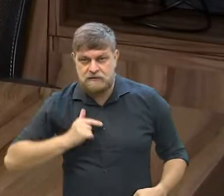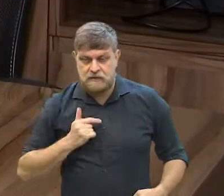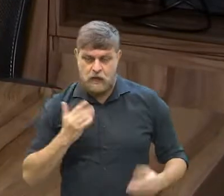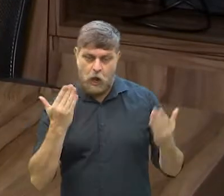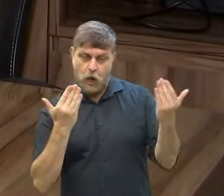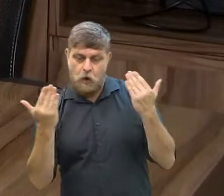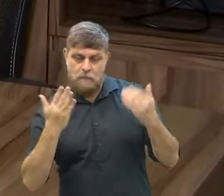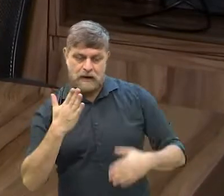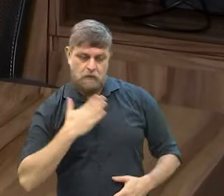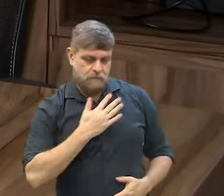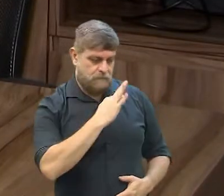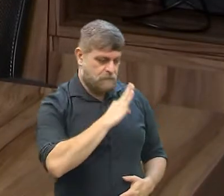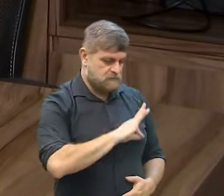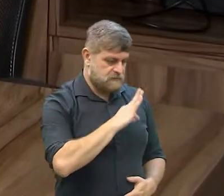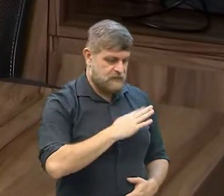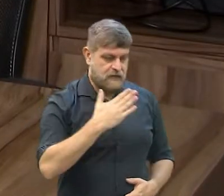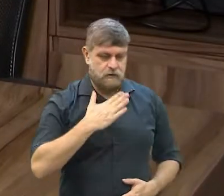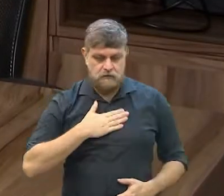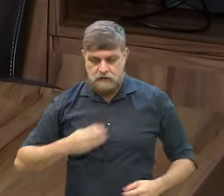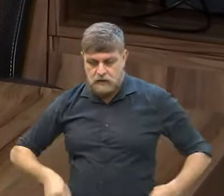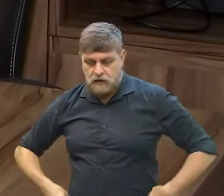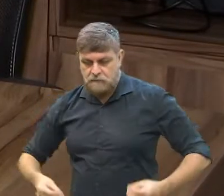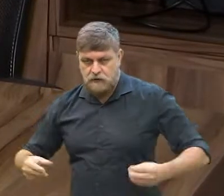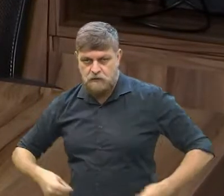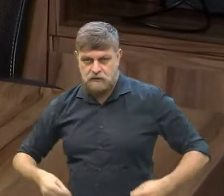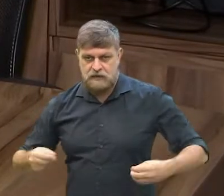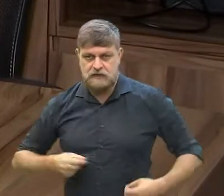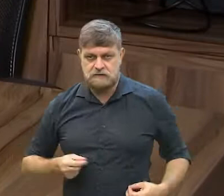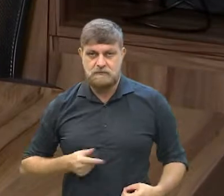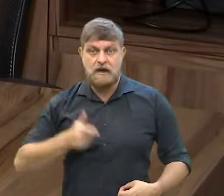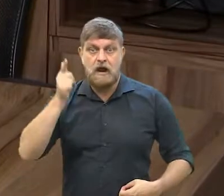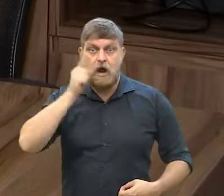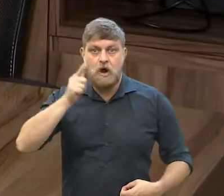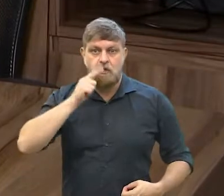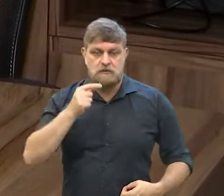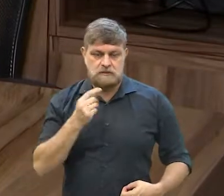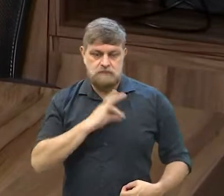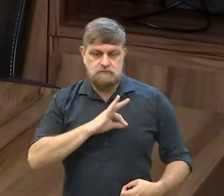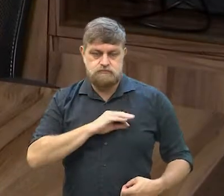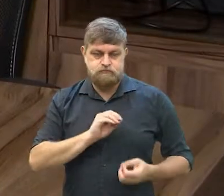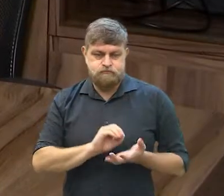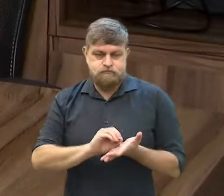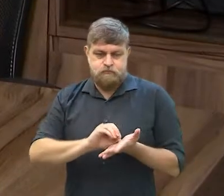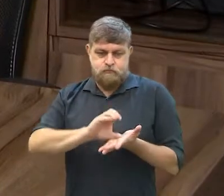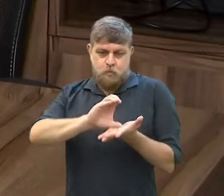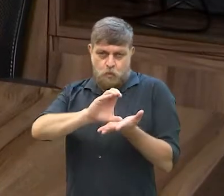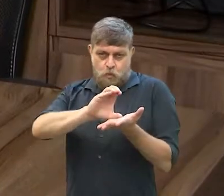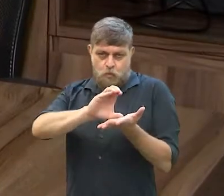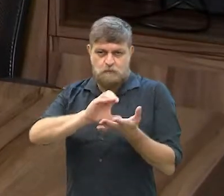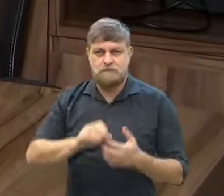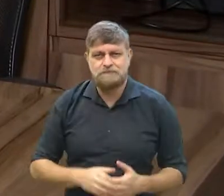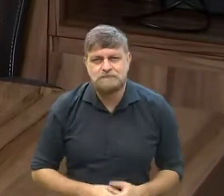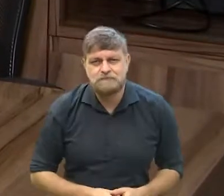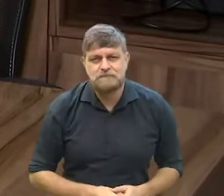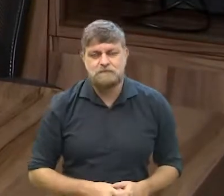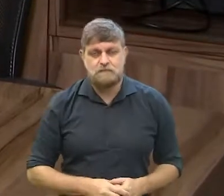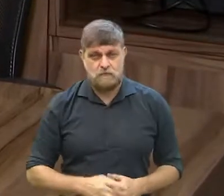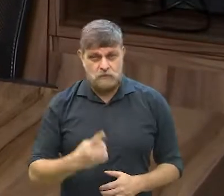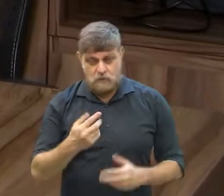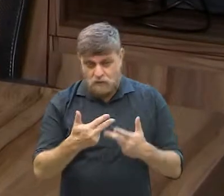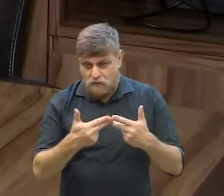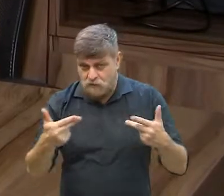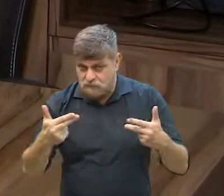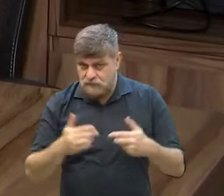contas para poder chegar num superávit, aí, usando o termo certo. Exatamente. E uma coisa